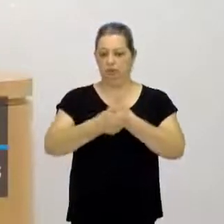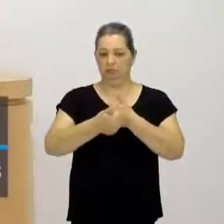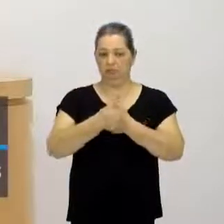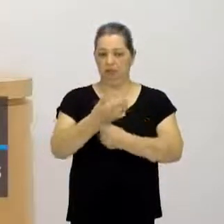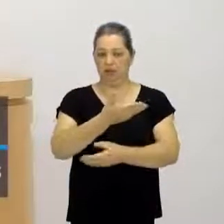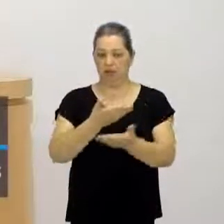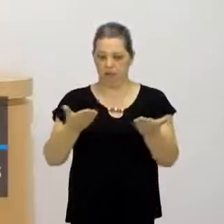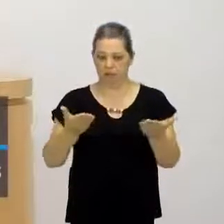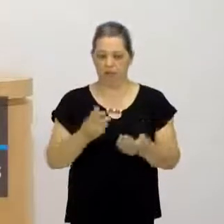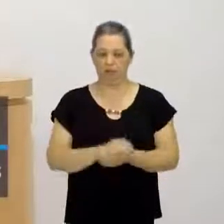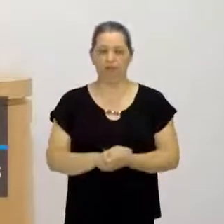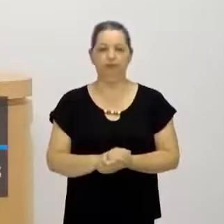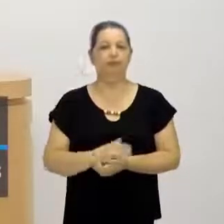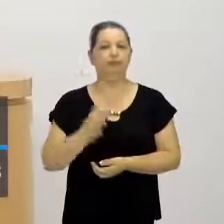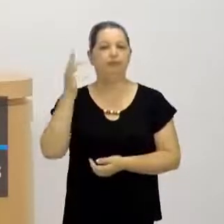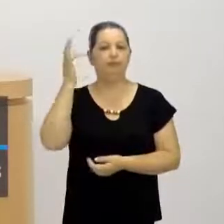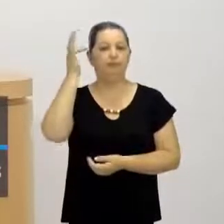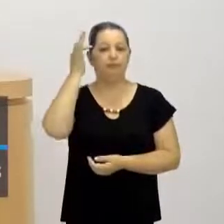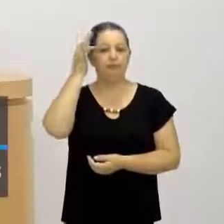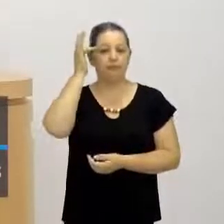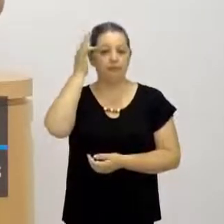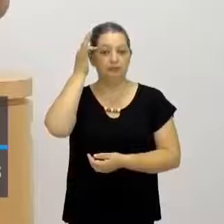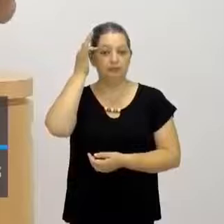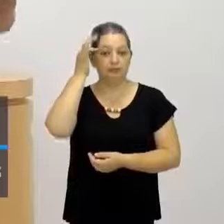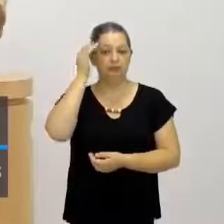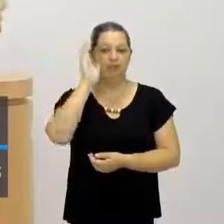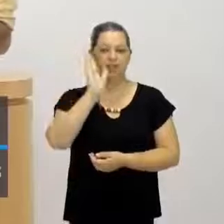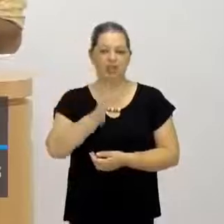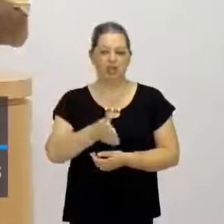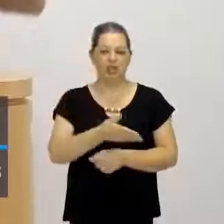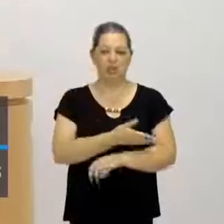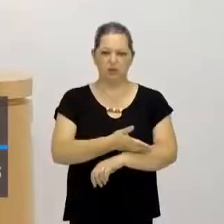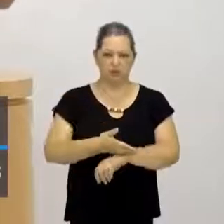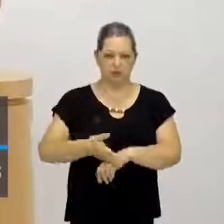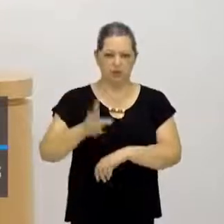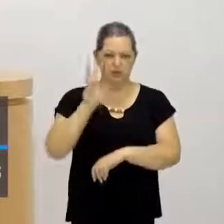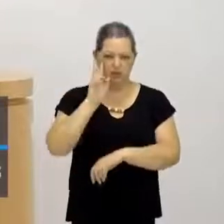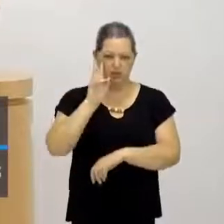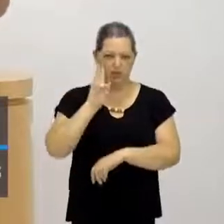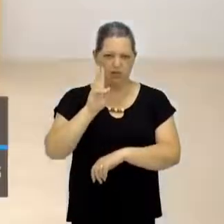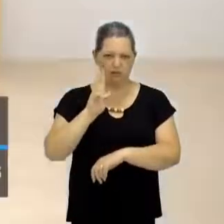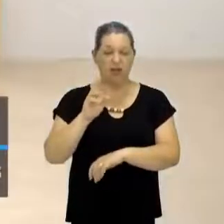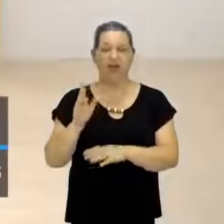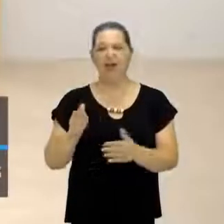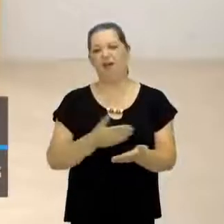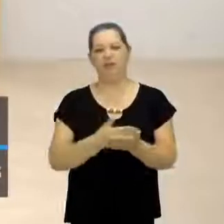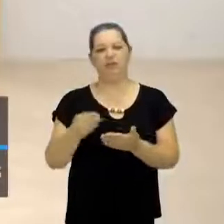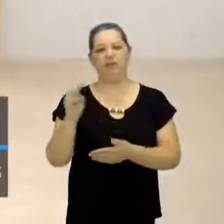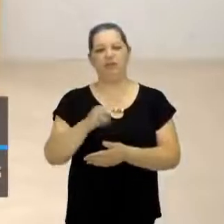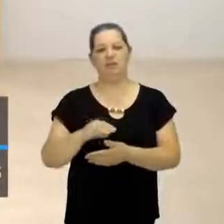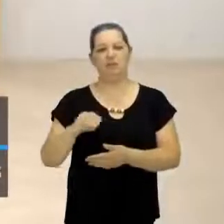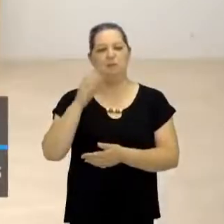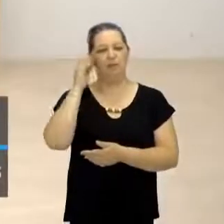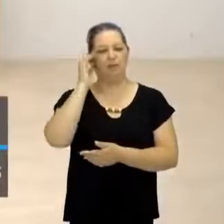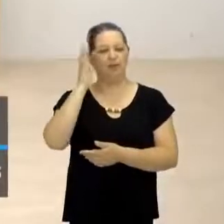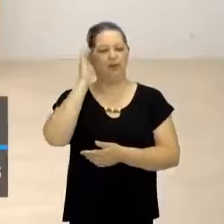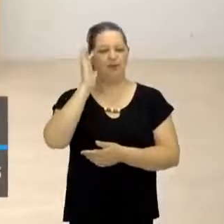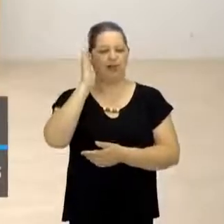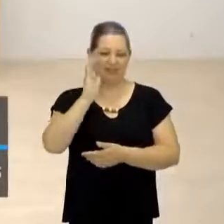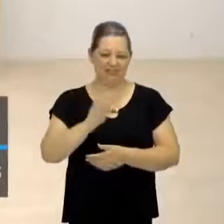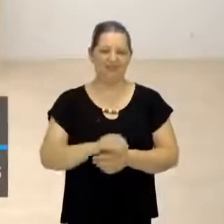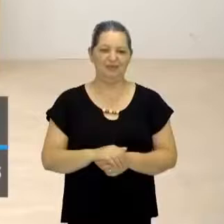você. Mafê, a gente acostumou a ver história. Vou começar com o Momento Cabeção. Então vamos lá.